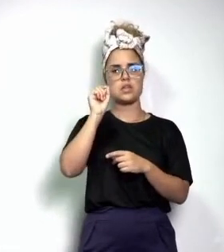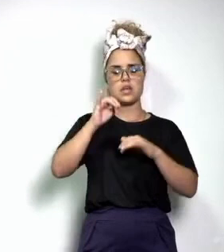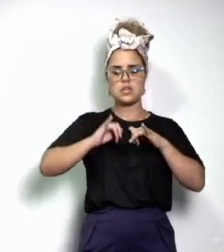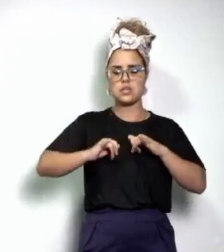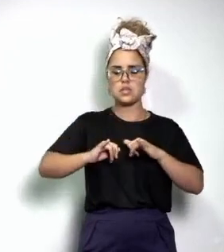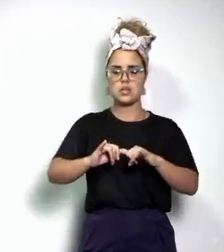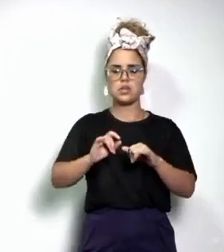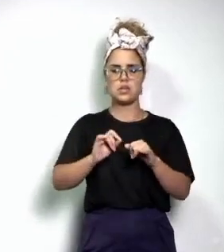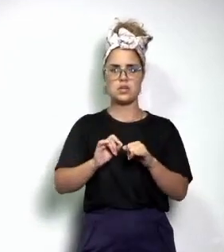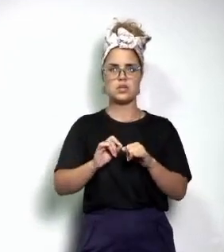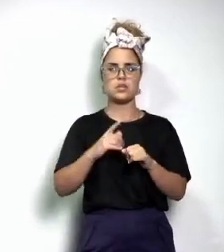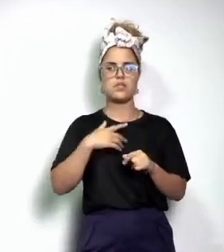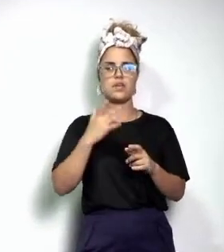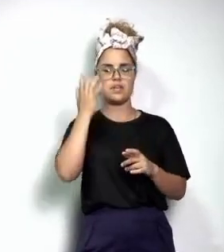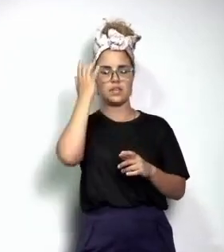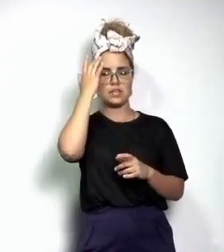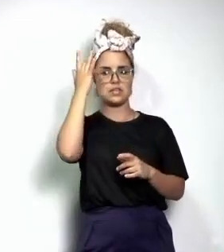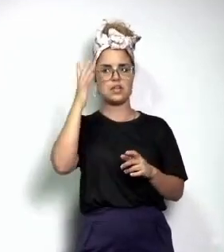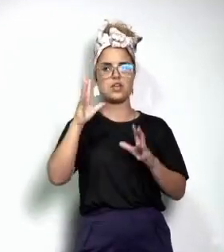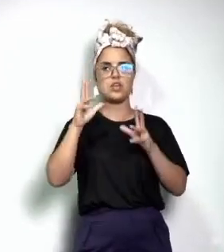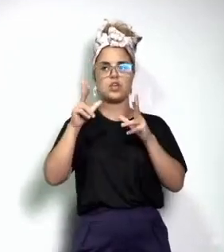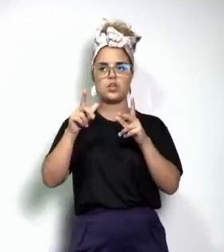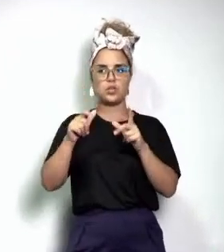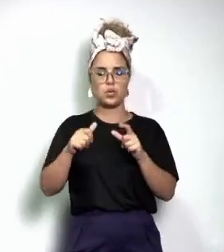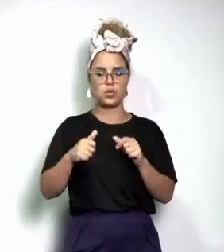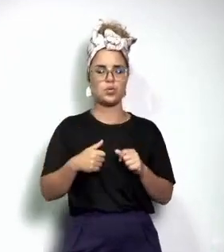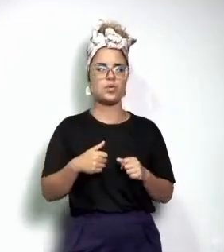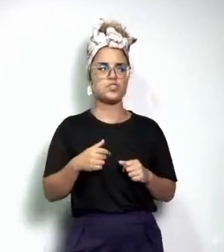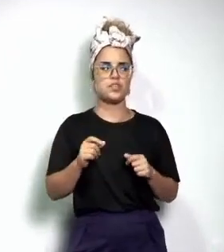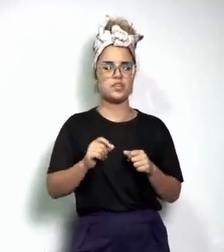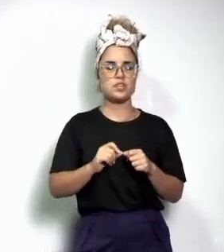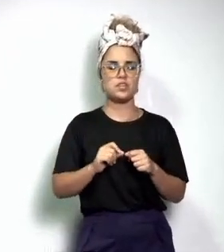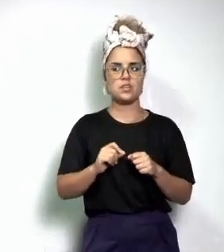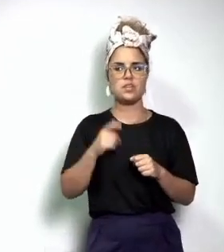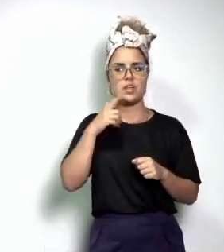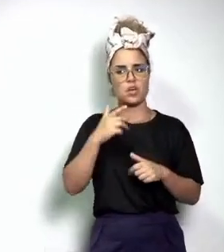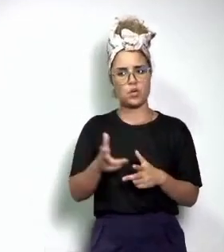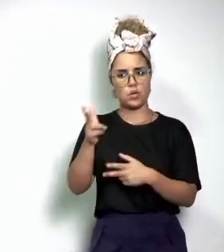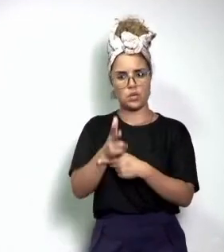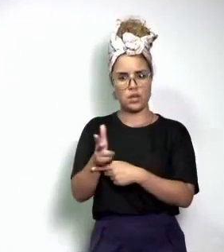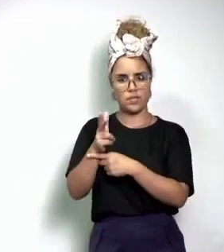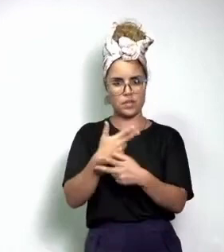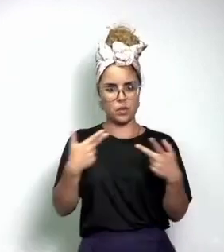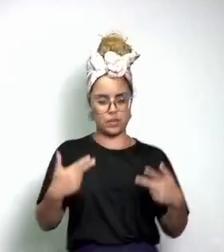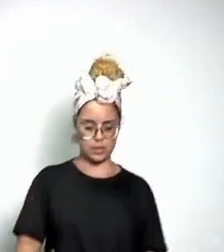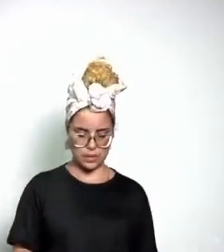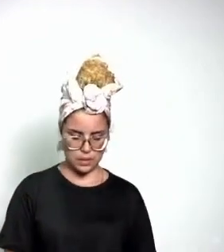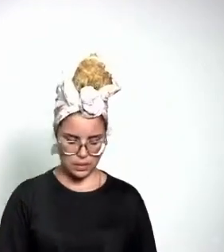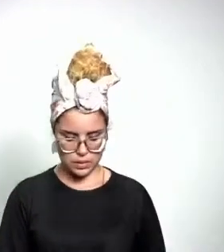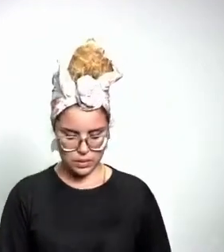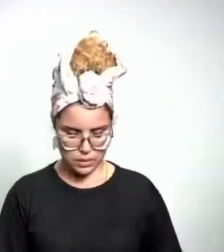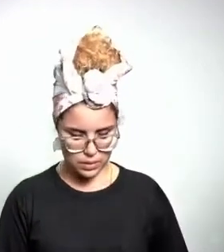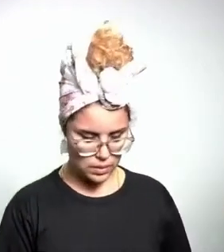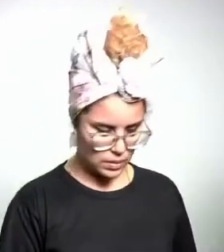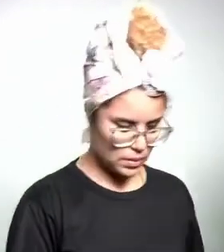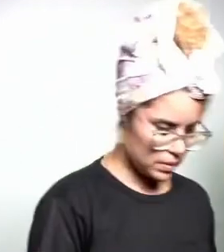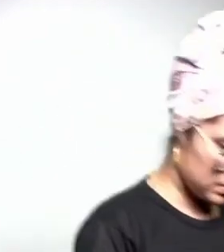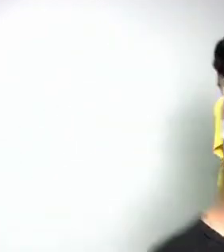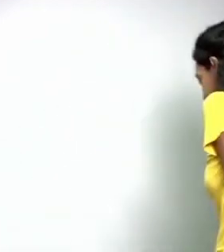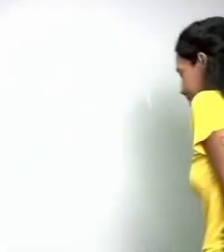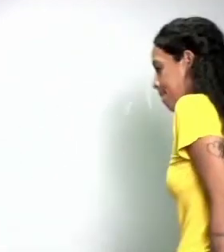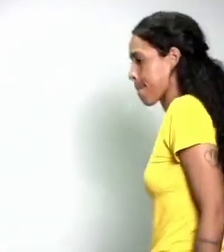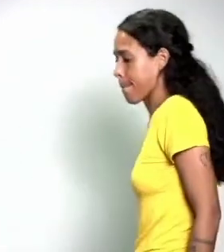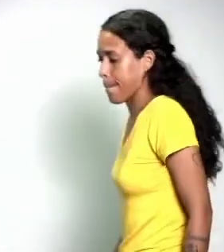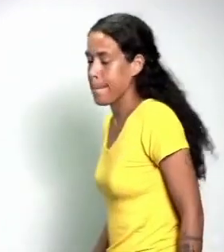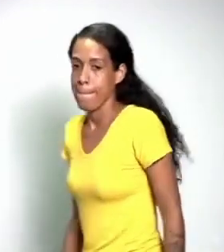uma coisa móvel para isso, vai facilitar muito também, até para a gente continuar gravando outras coisas. Então,